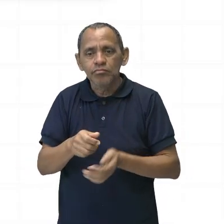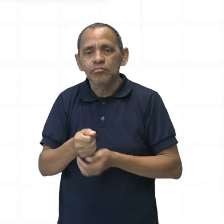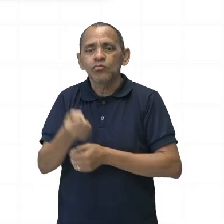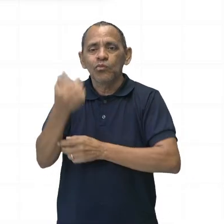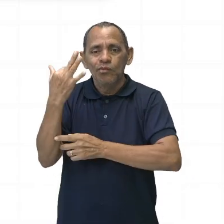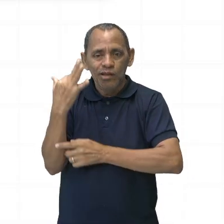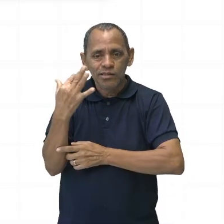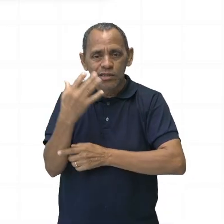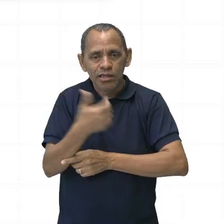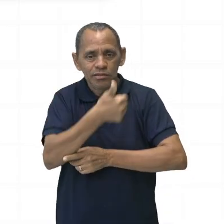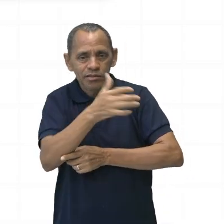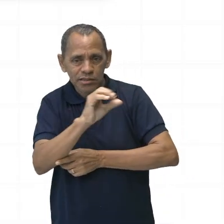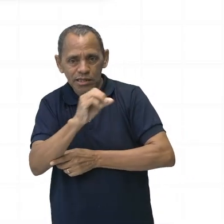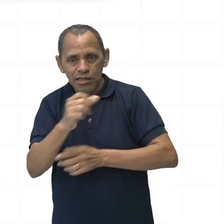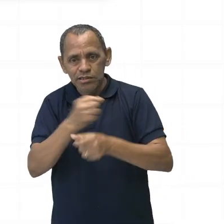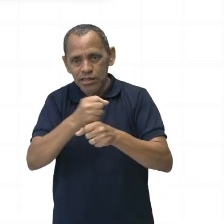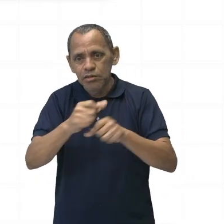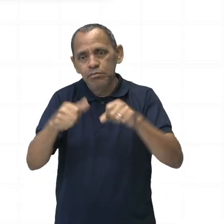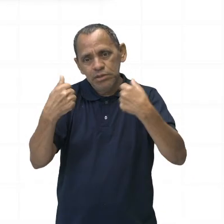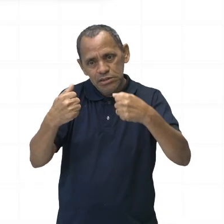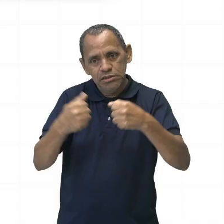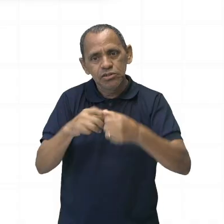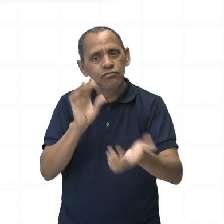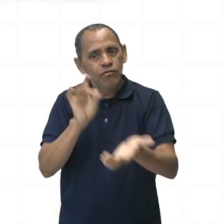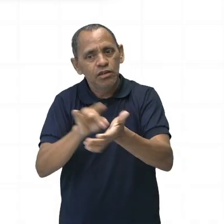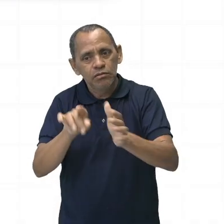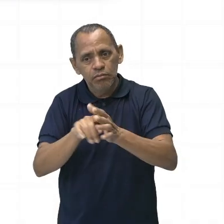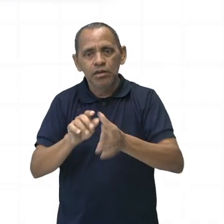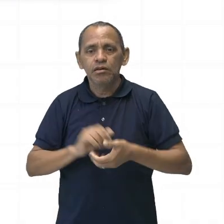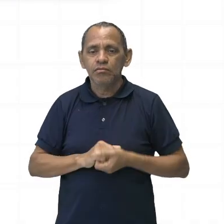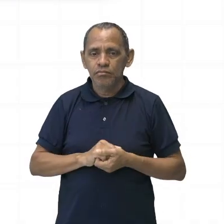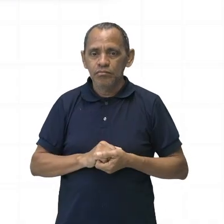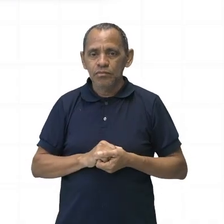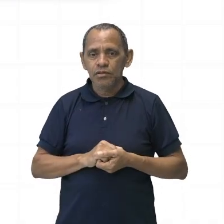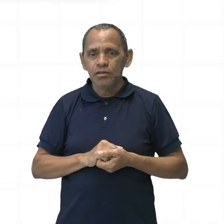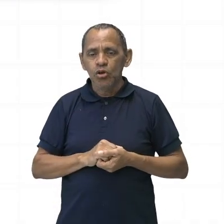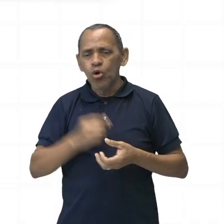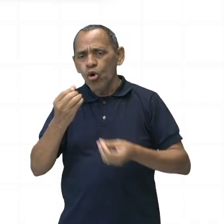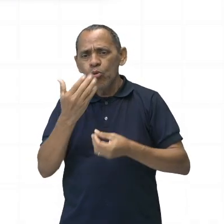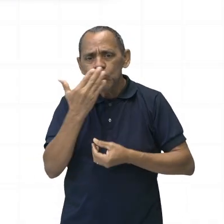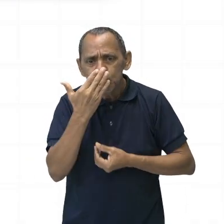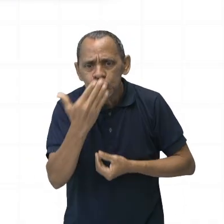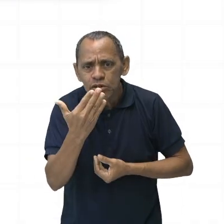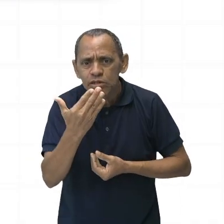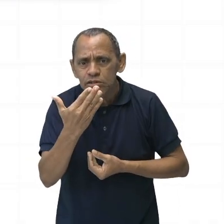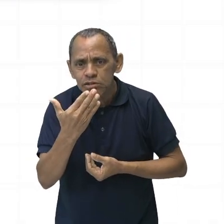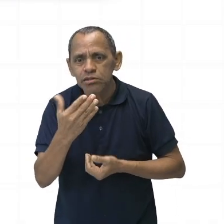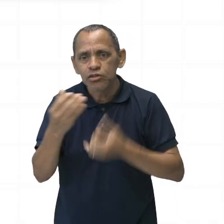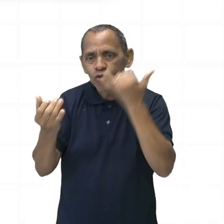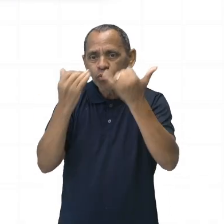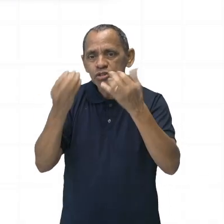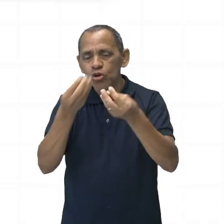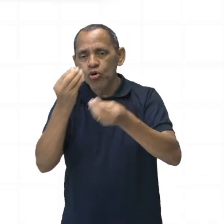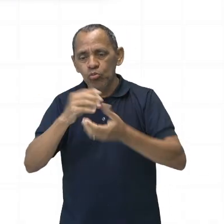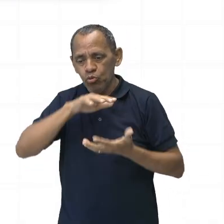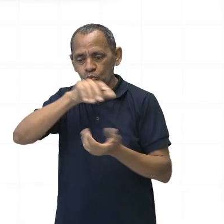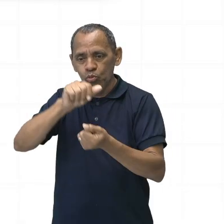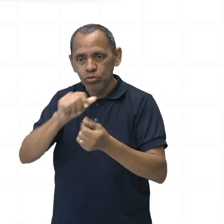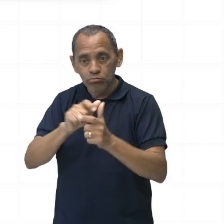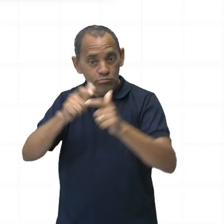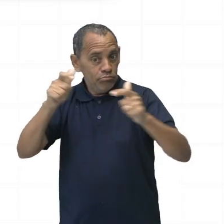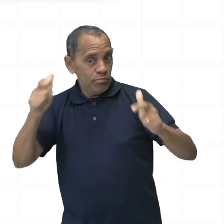devo fazer diante disso? Bem, o mundo é grande, as possibilidades são infinitas para os